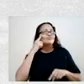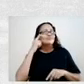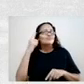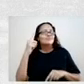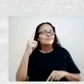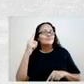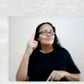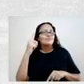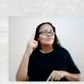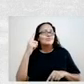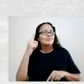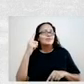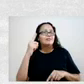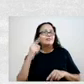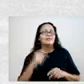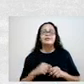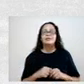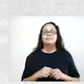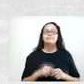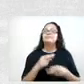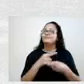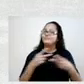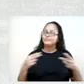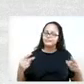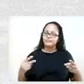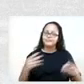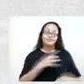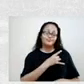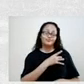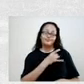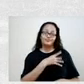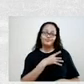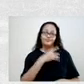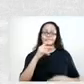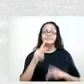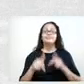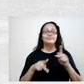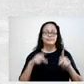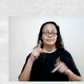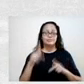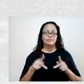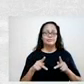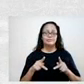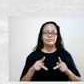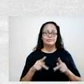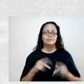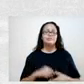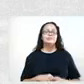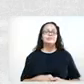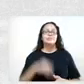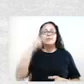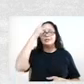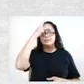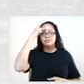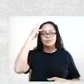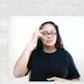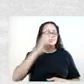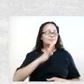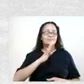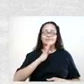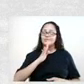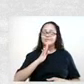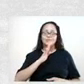de terrorismo que era feito, né, para amedrontar as pessoas, ok? Então as pessoas não